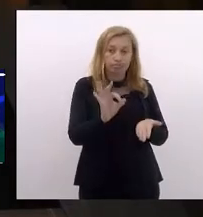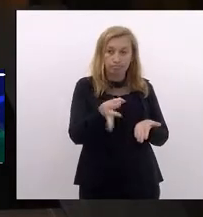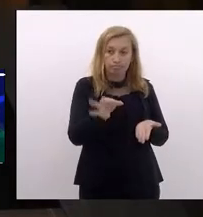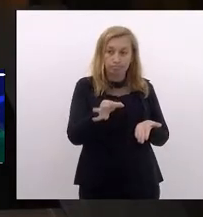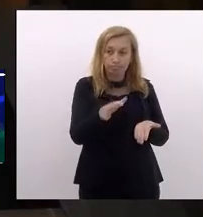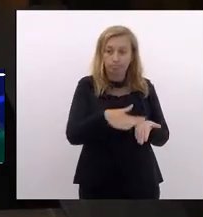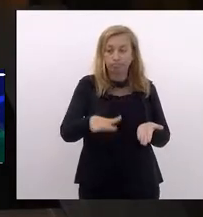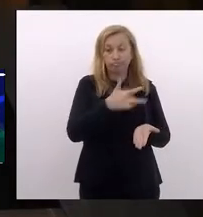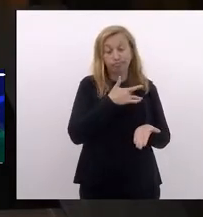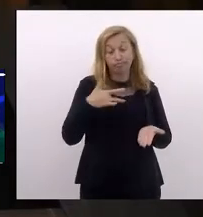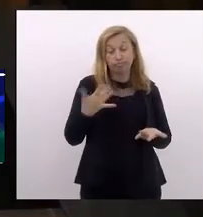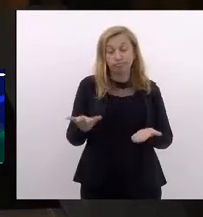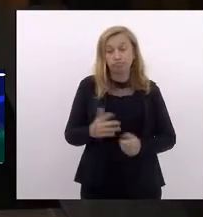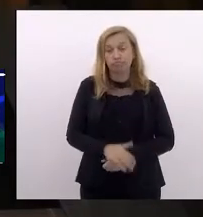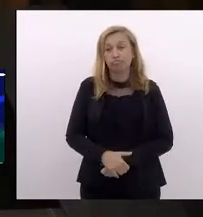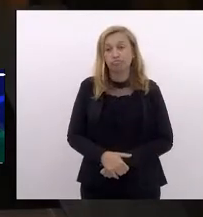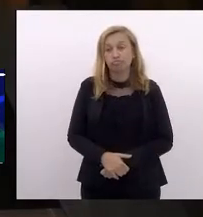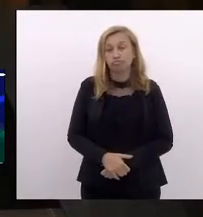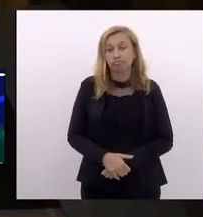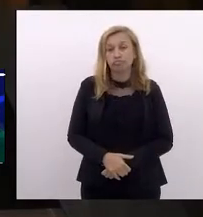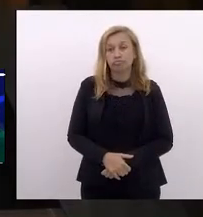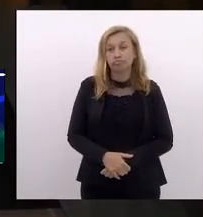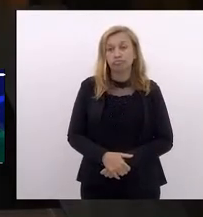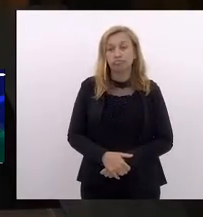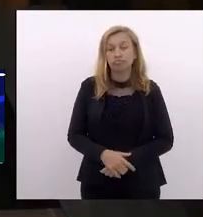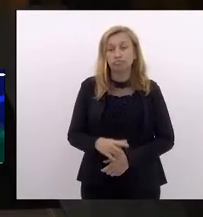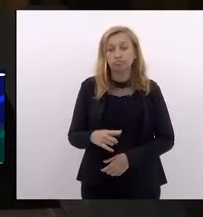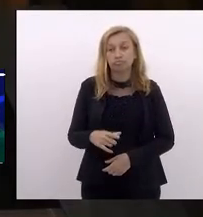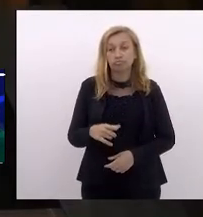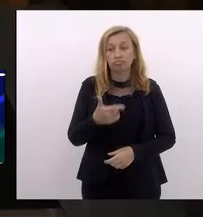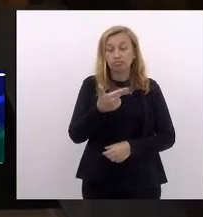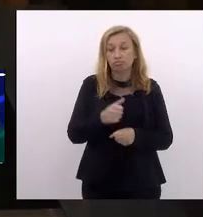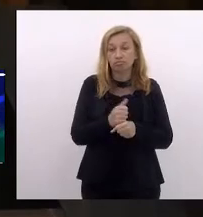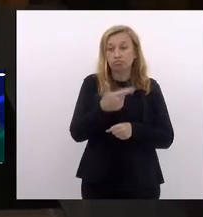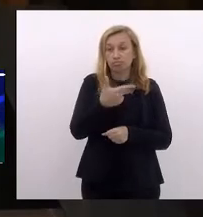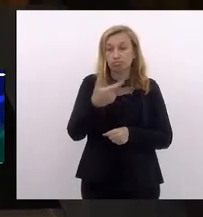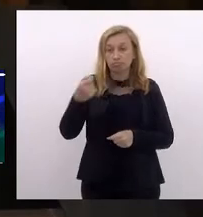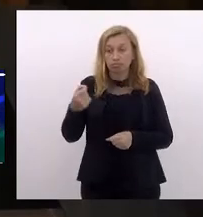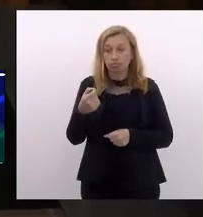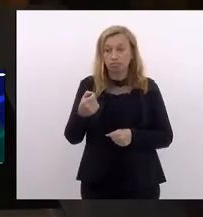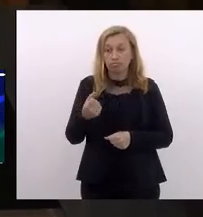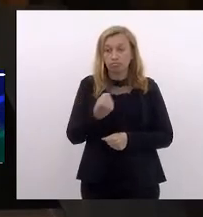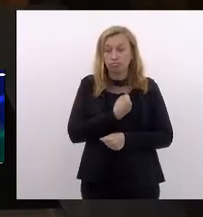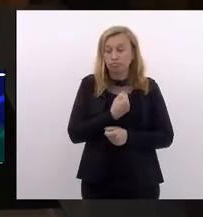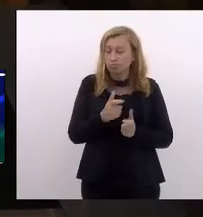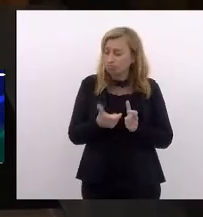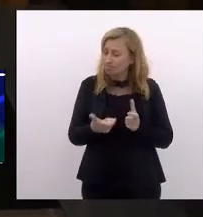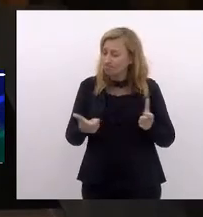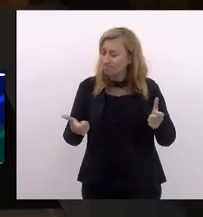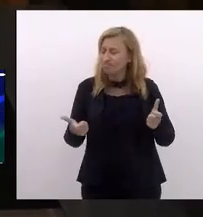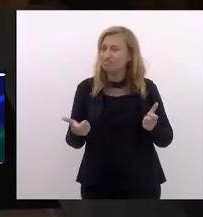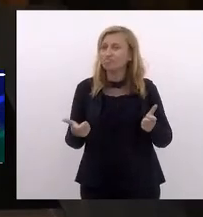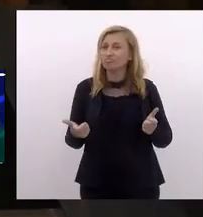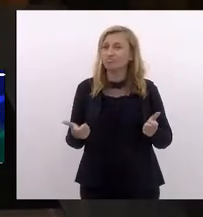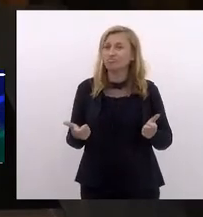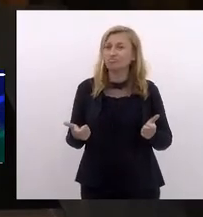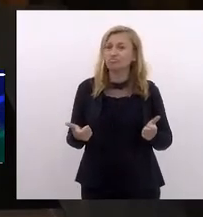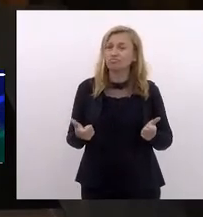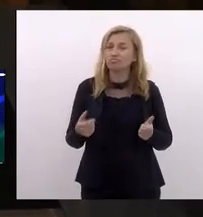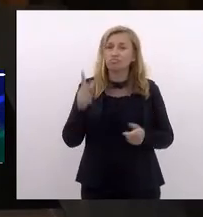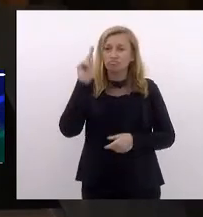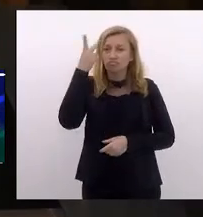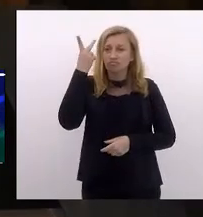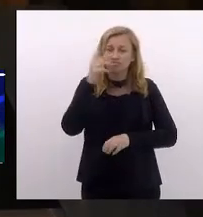condicional e saúde e a gente enfrentou no ano 2020 o maior apagão na